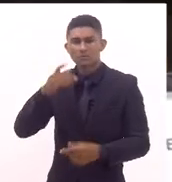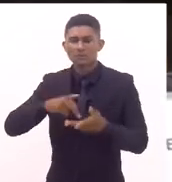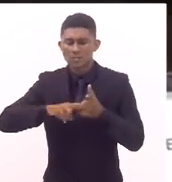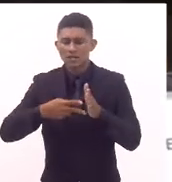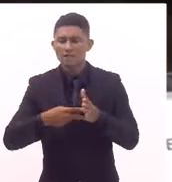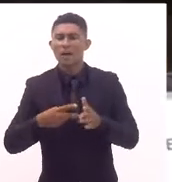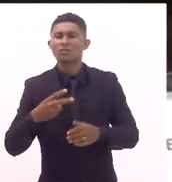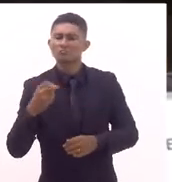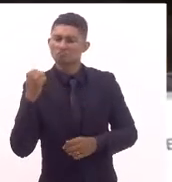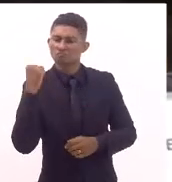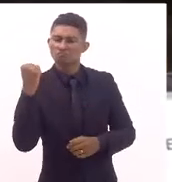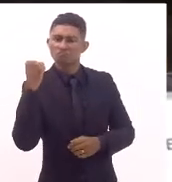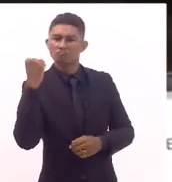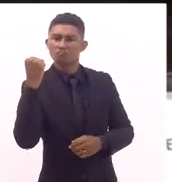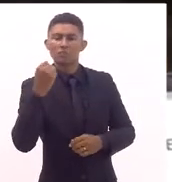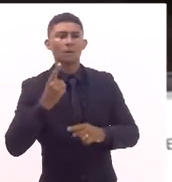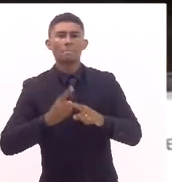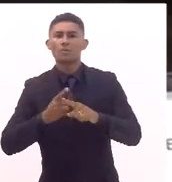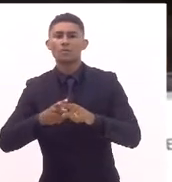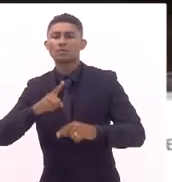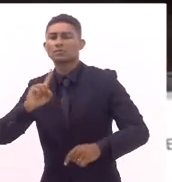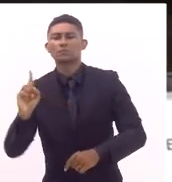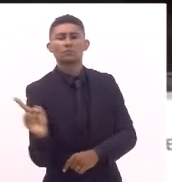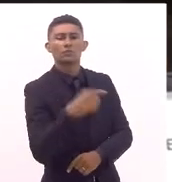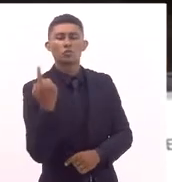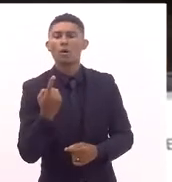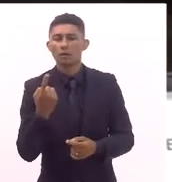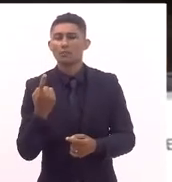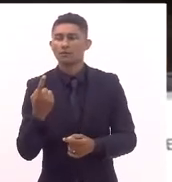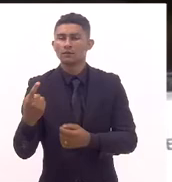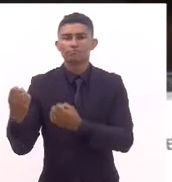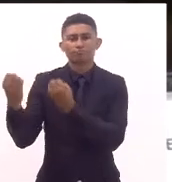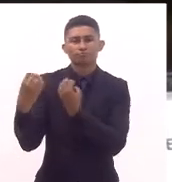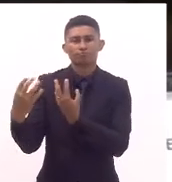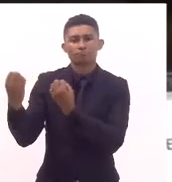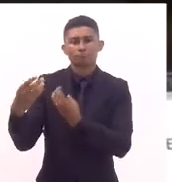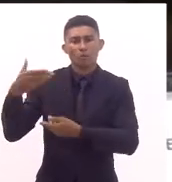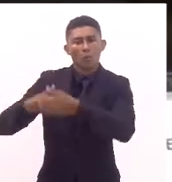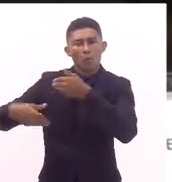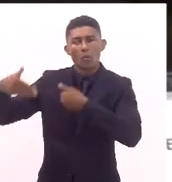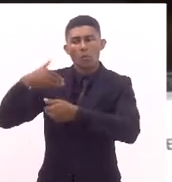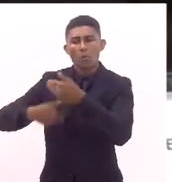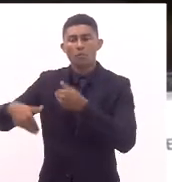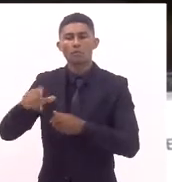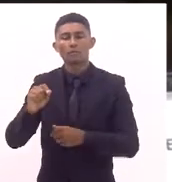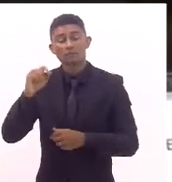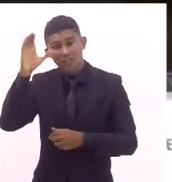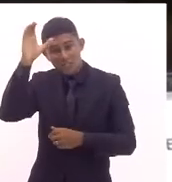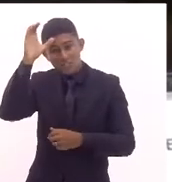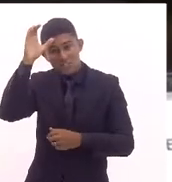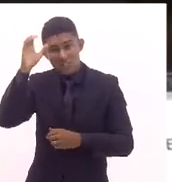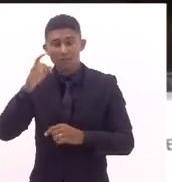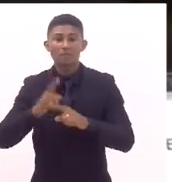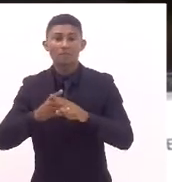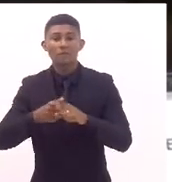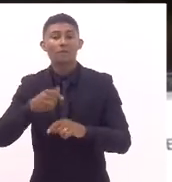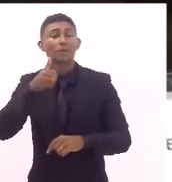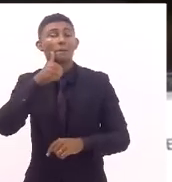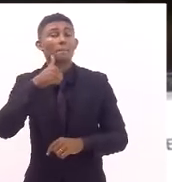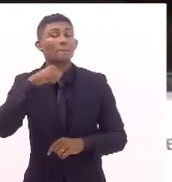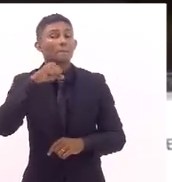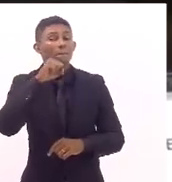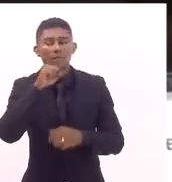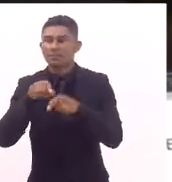poderoso que nós somos criados por nossos dias né as tias que são as irmãs das Mães